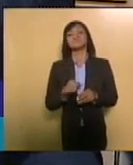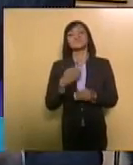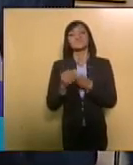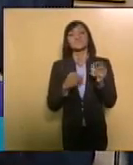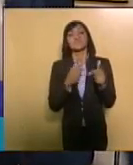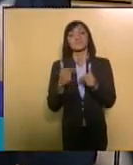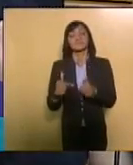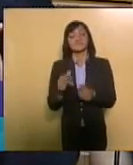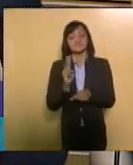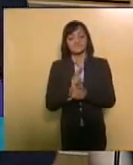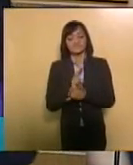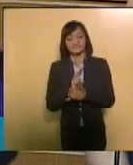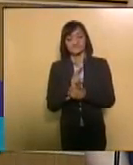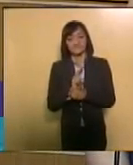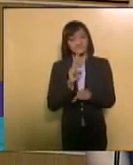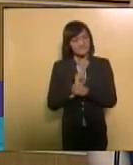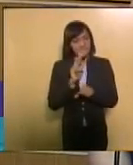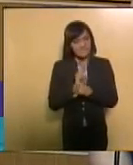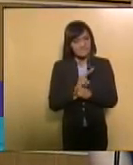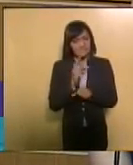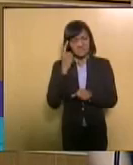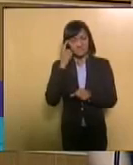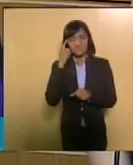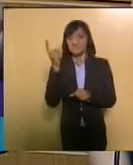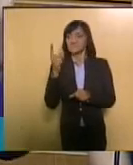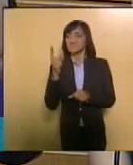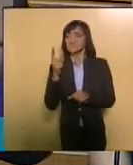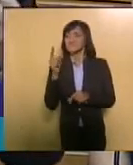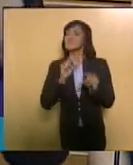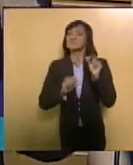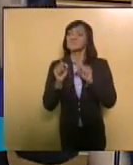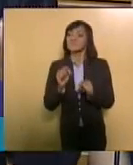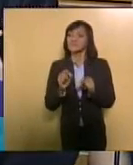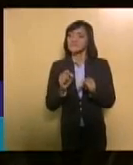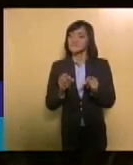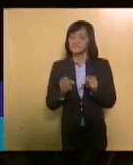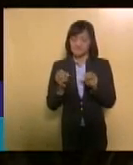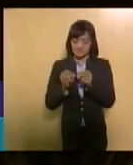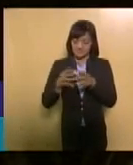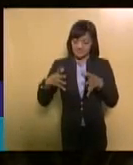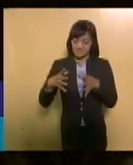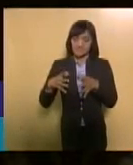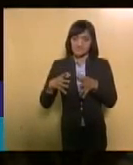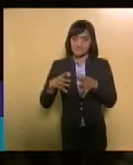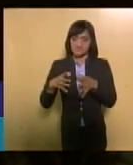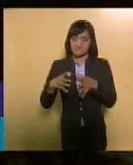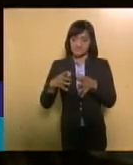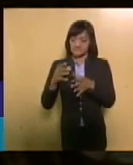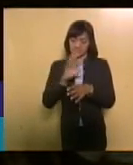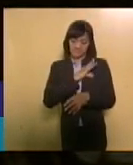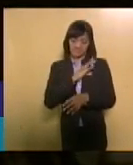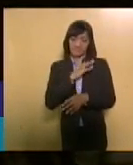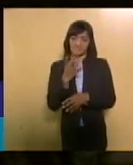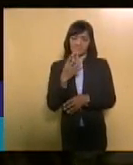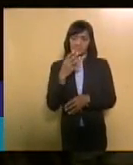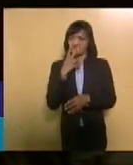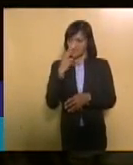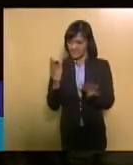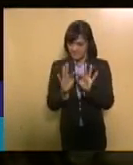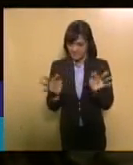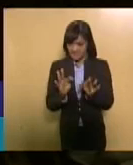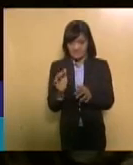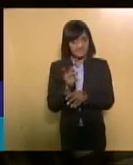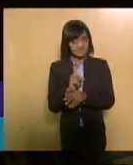gente fala produção de Segurança Pública a gente tem que pensar em primeiro lugar o que é que é produzir Segurança Pública parece uma coisa simples mas não é